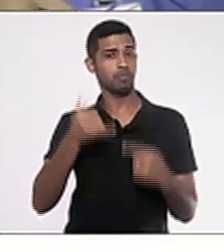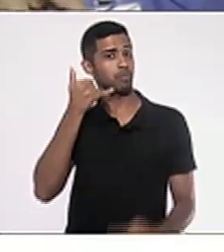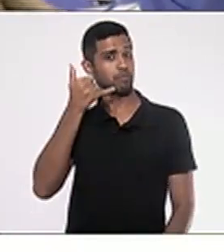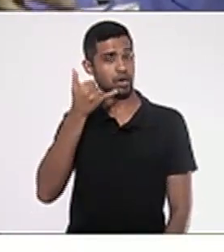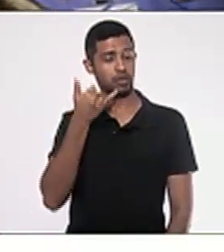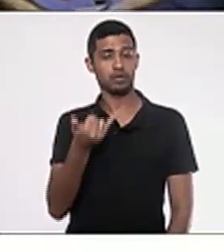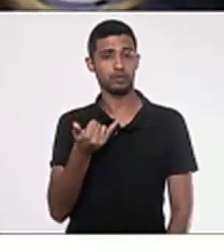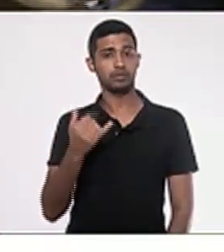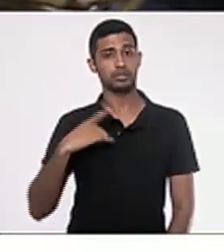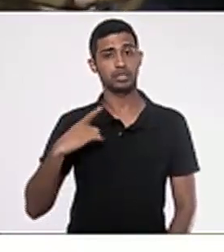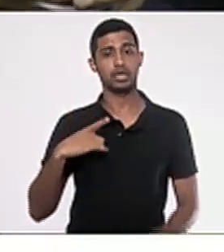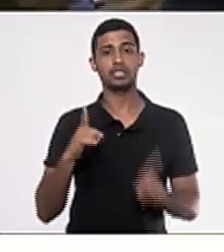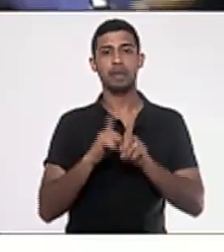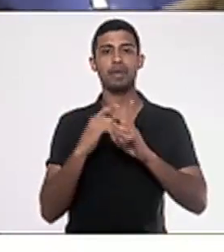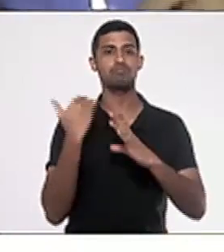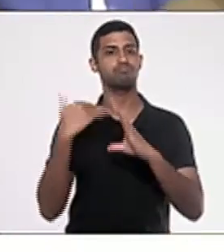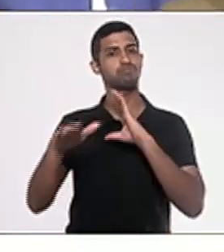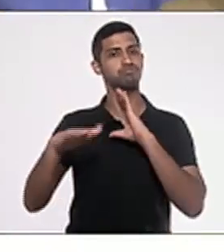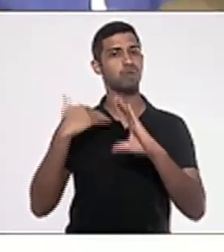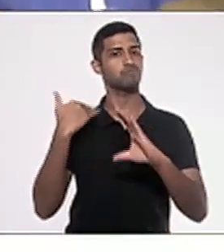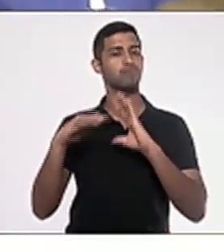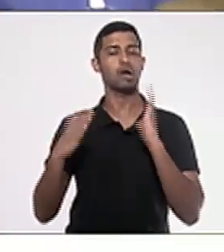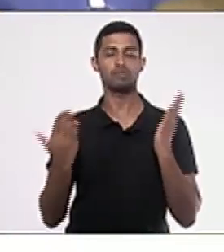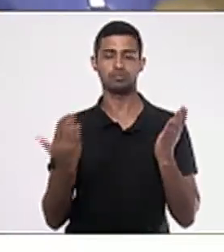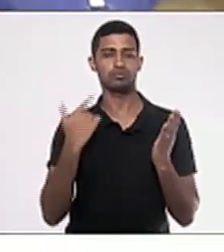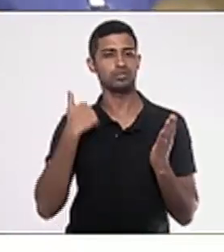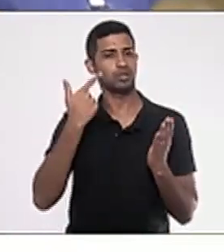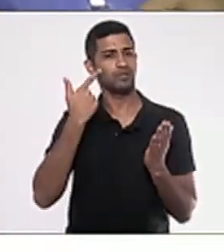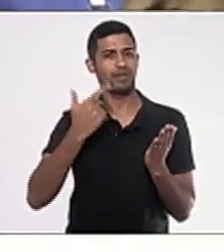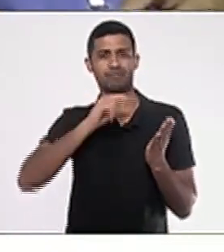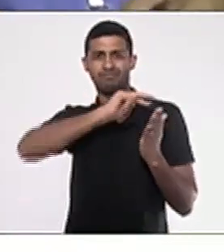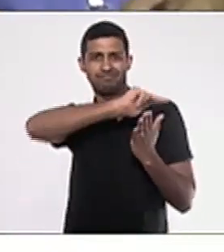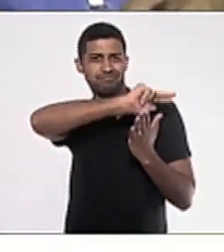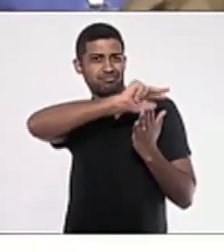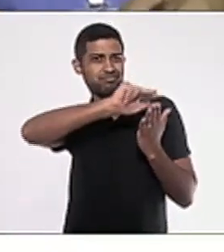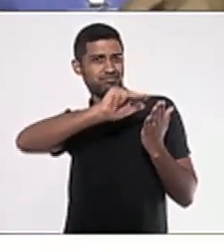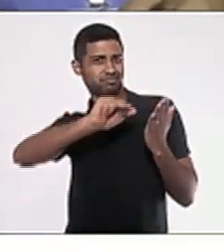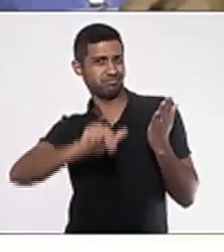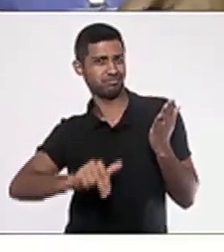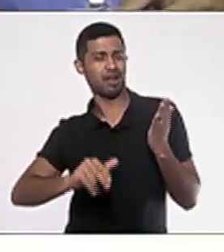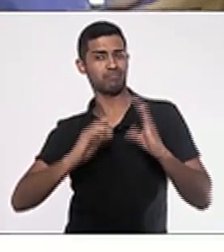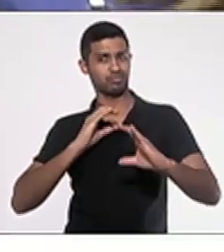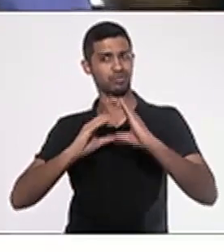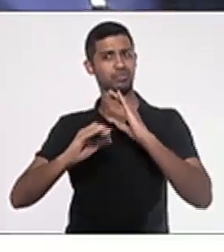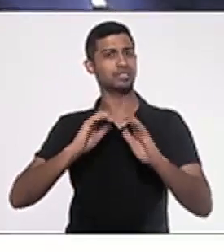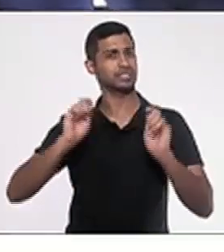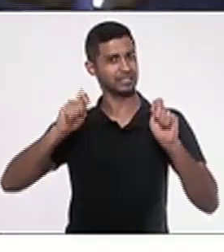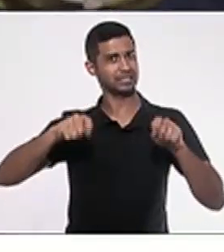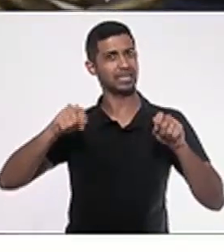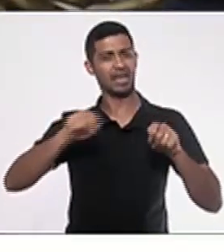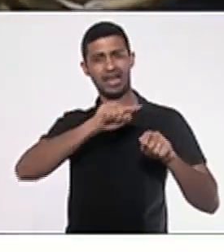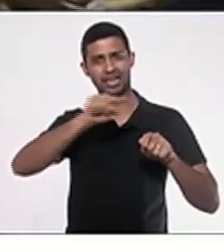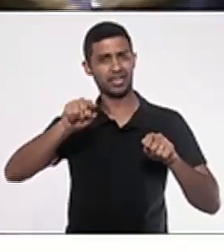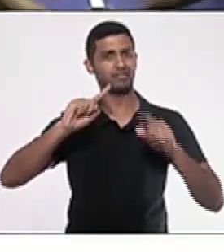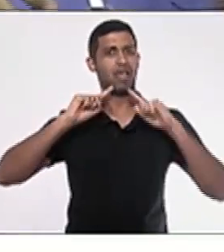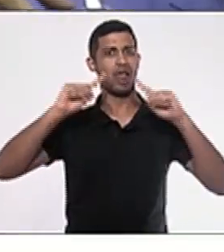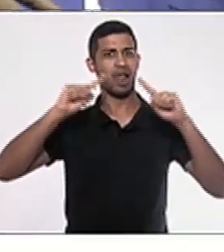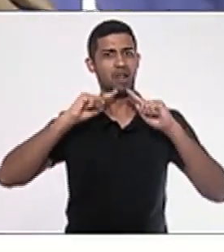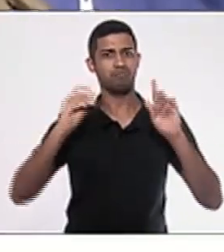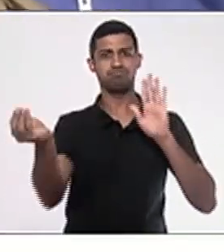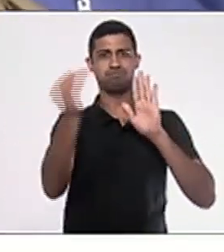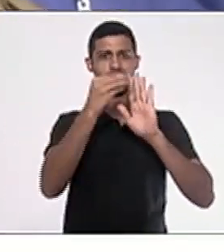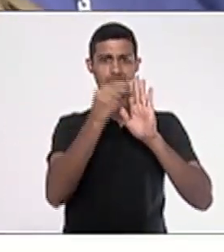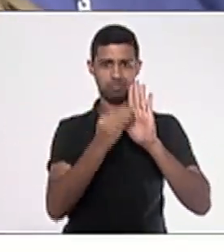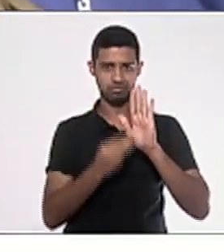e temos atendimento por e-mail. Então, nós temos uma vasta porta de entrada aí de reclamações que incluem a